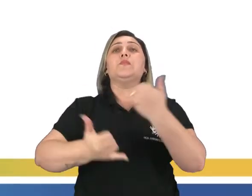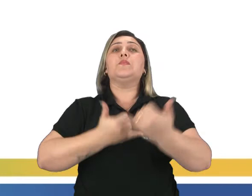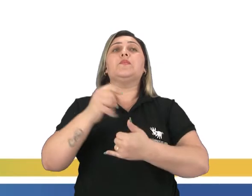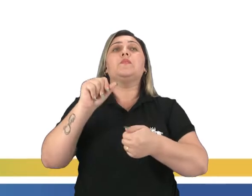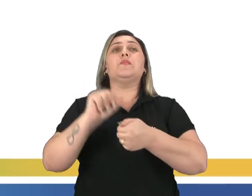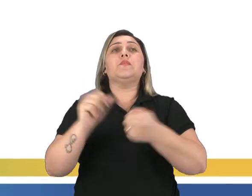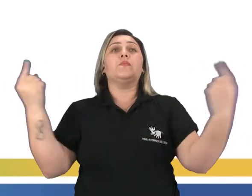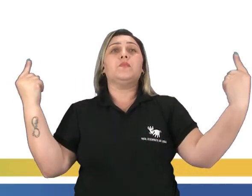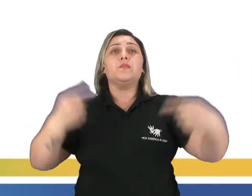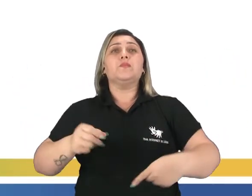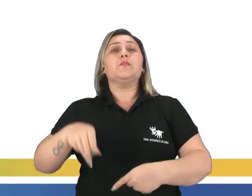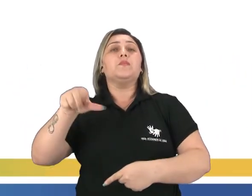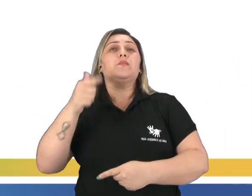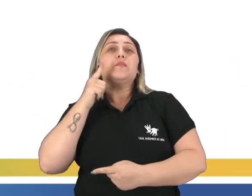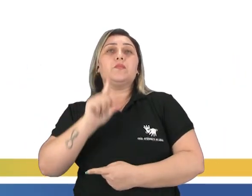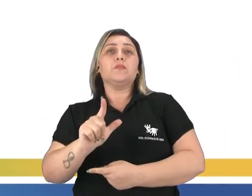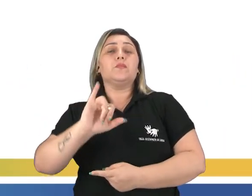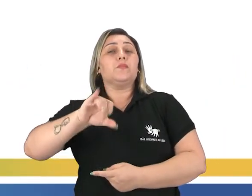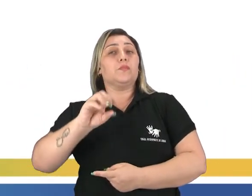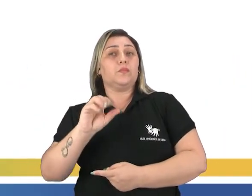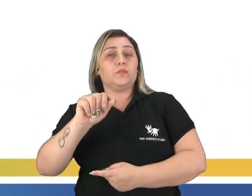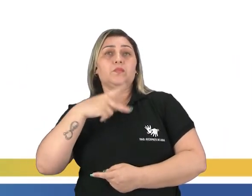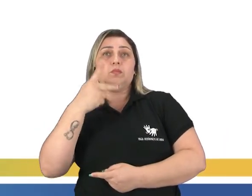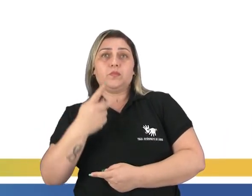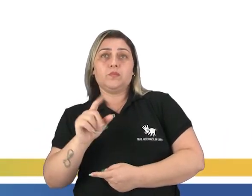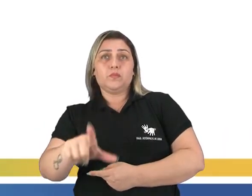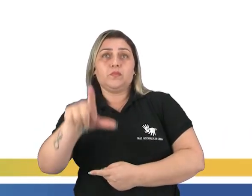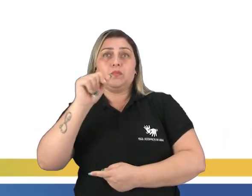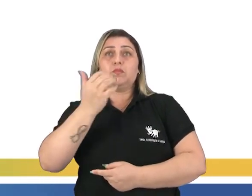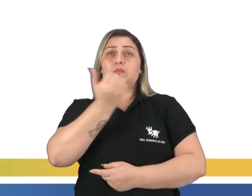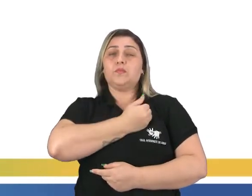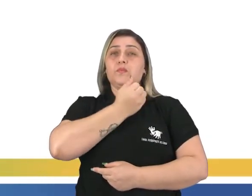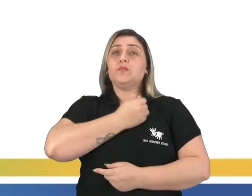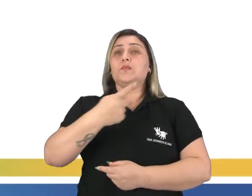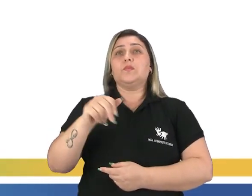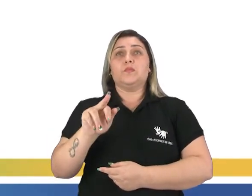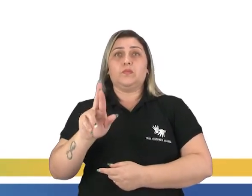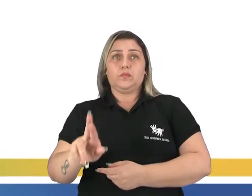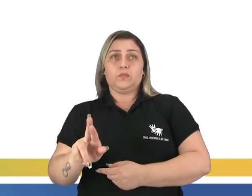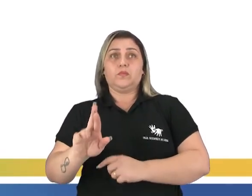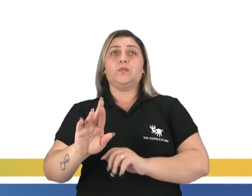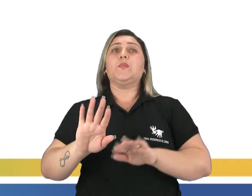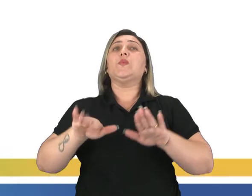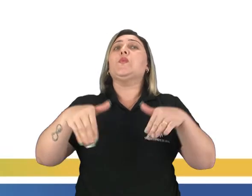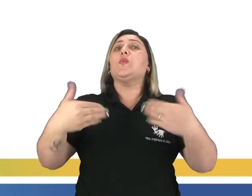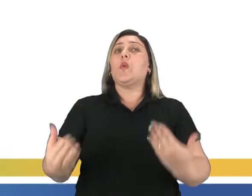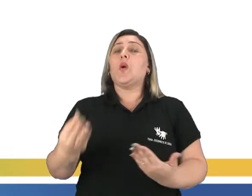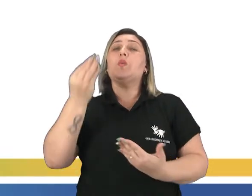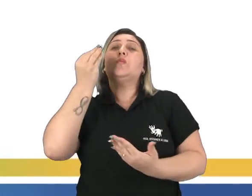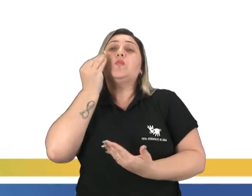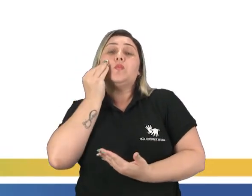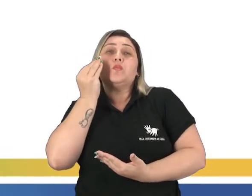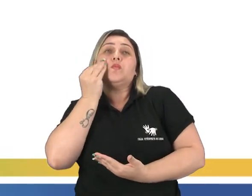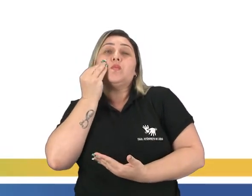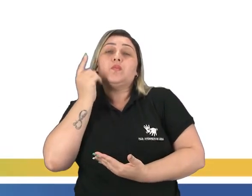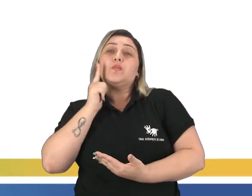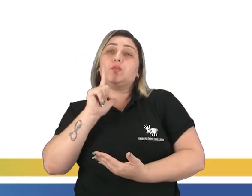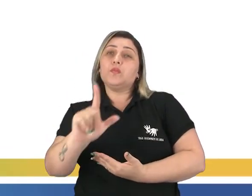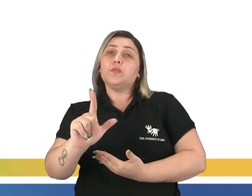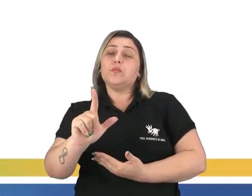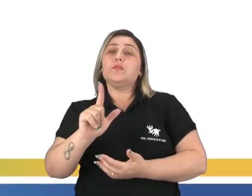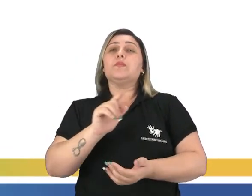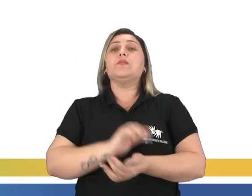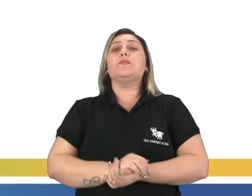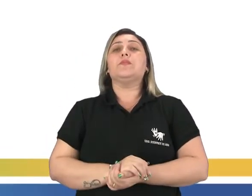fizeram uma aposta de quem ganharia. João disse que escolheria um número par. Então, quero saber o seguinte: qual é a probabilidade de